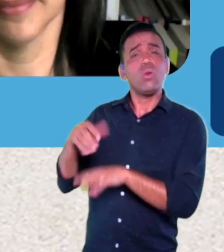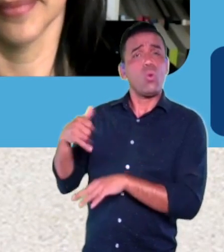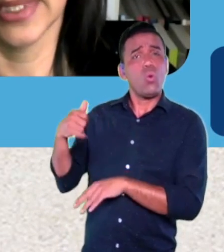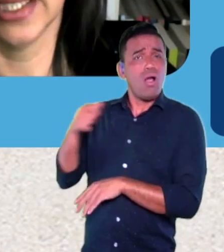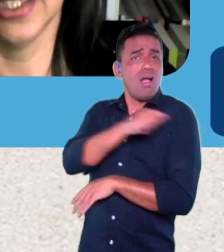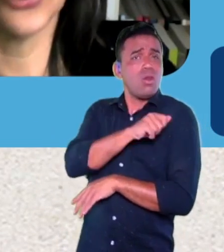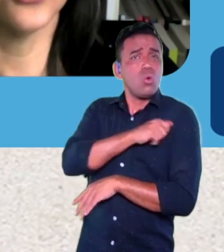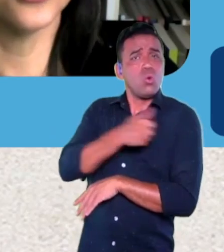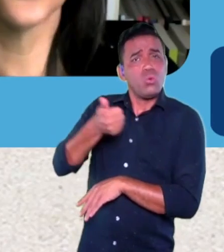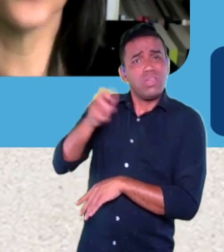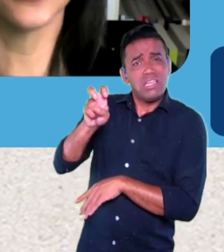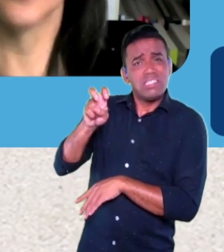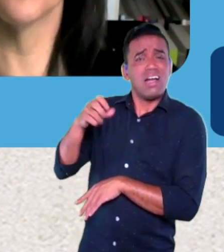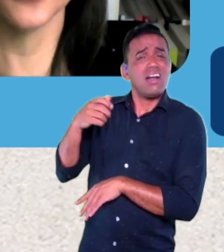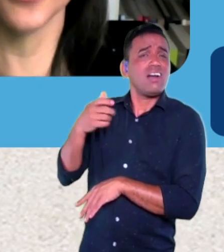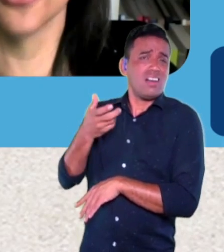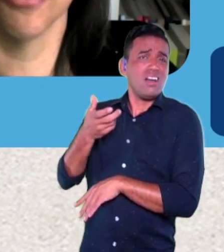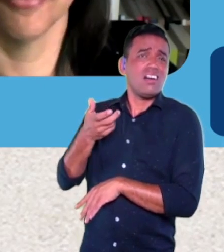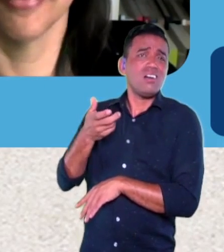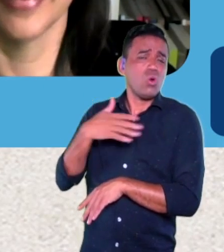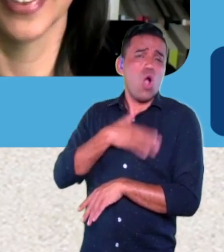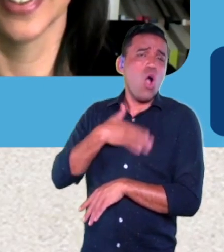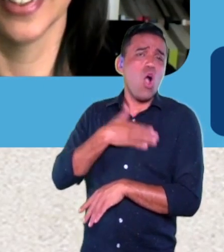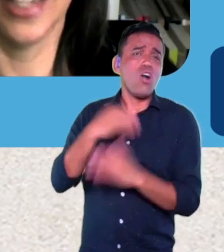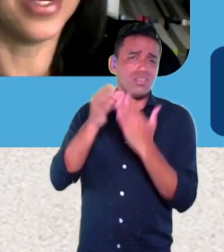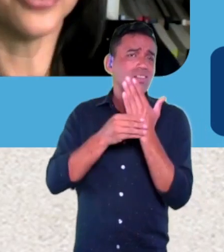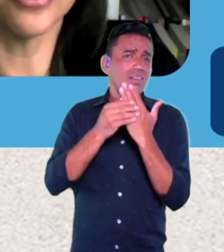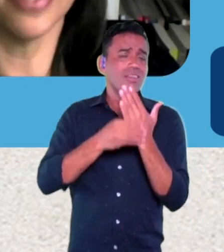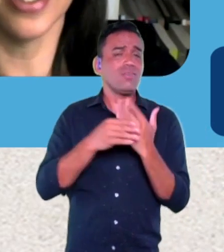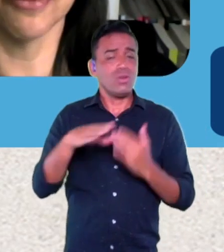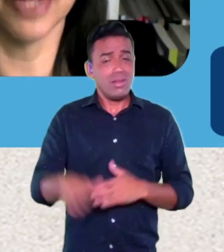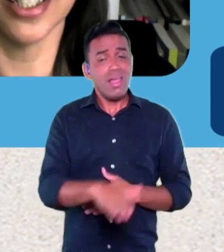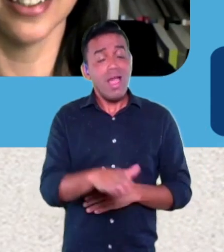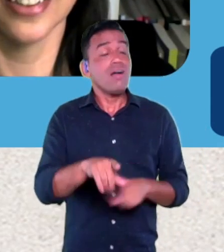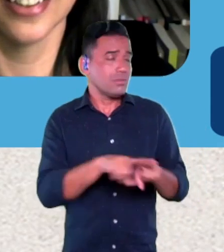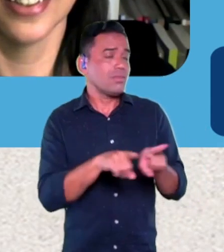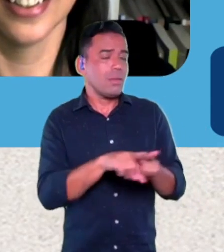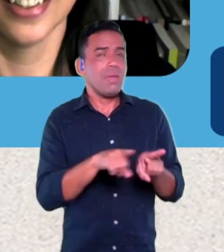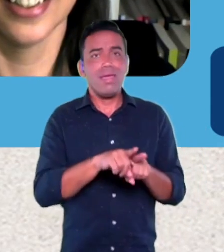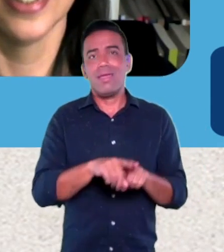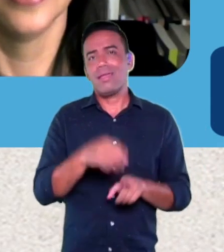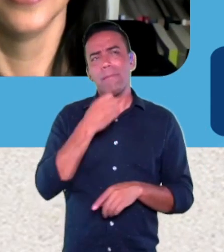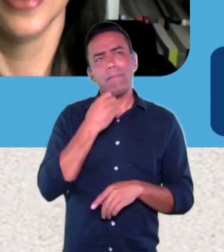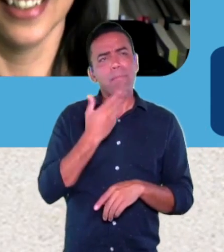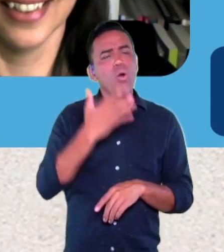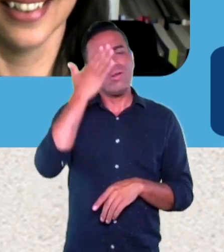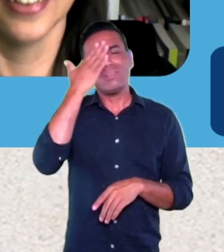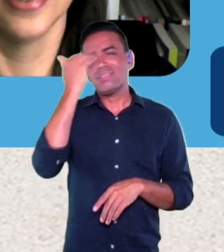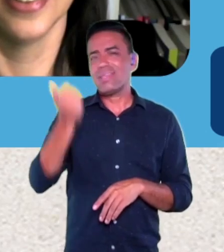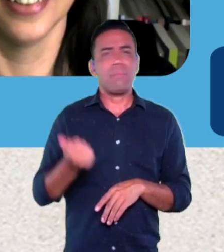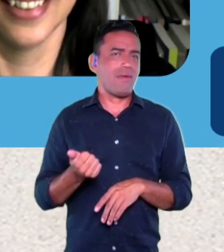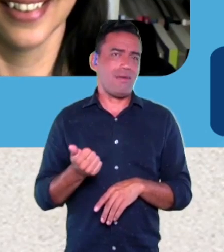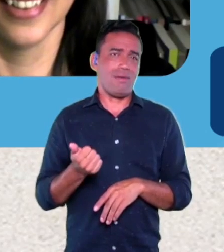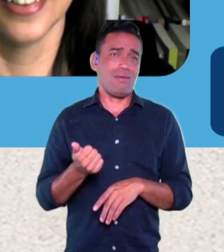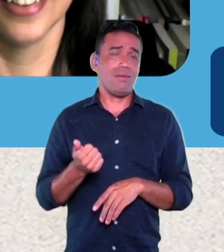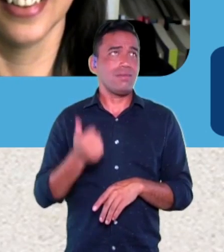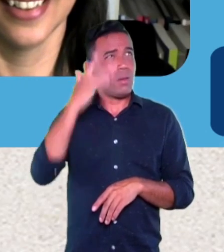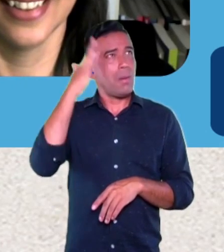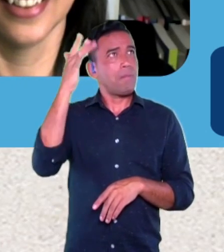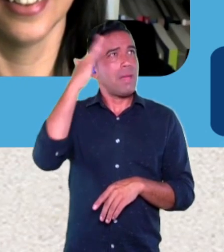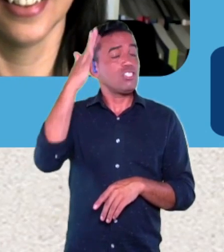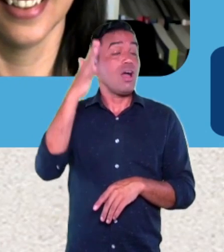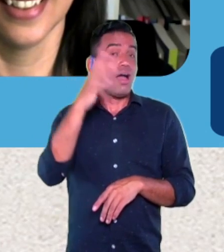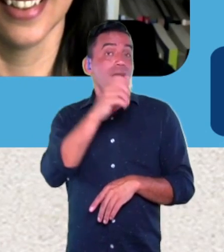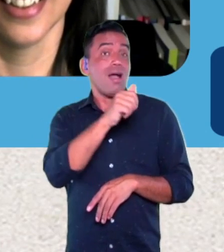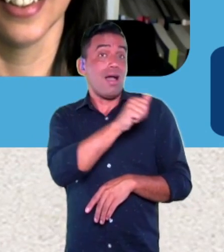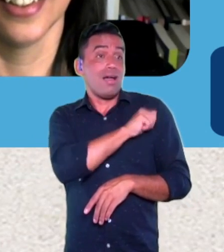gosta. Isso Criança não acabou, também, não. né? Ai, é Nem bom demais ouvir isso, né? Porque assim, só de imaginar que não, da gente não ter